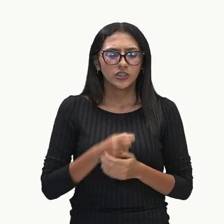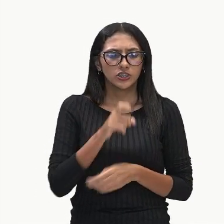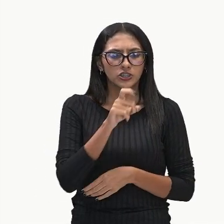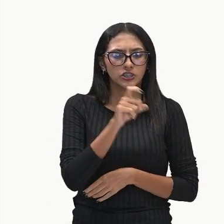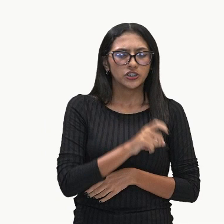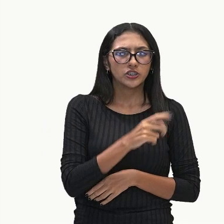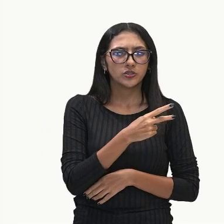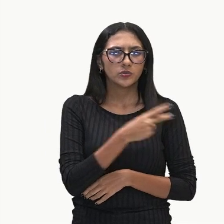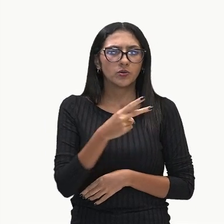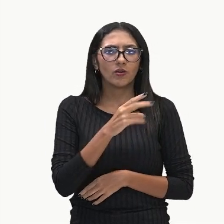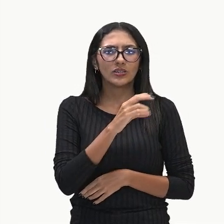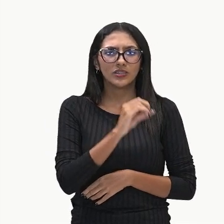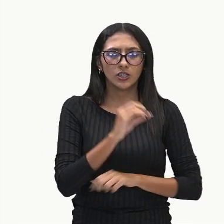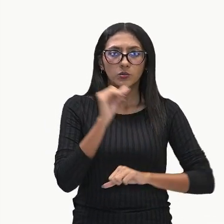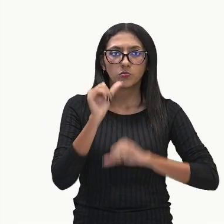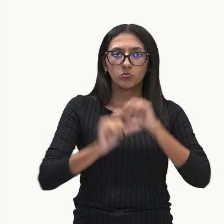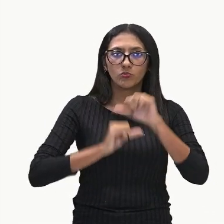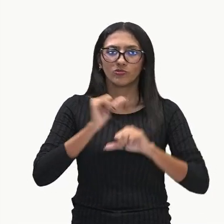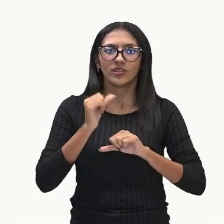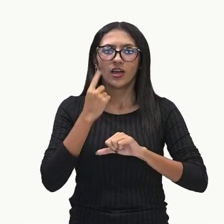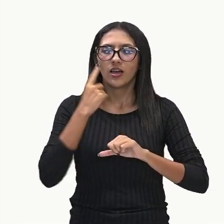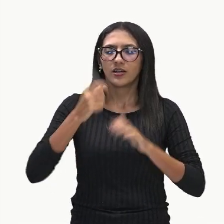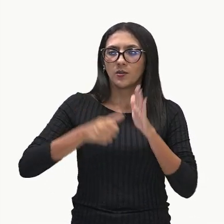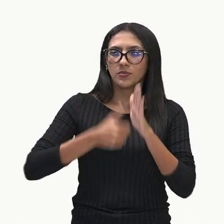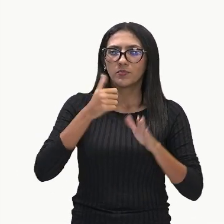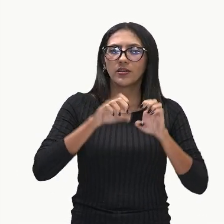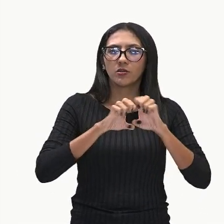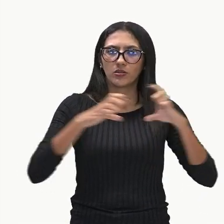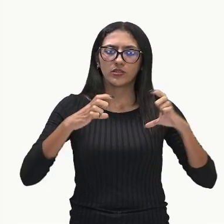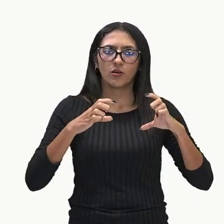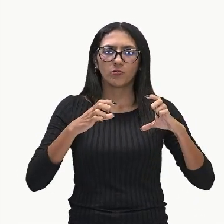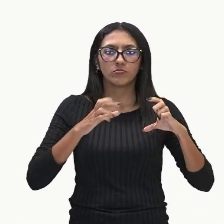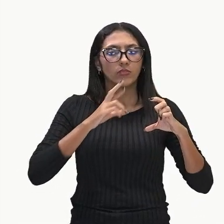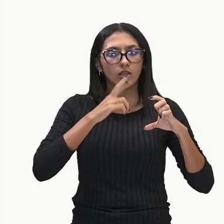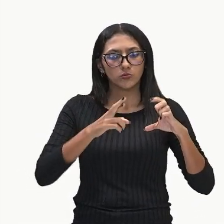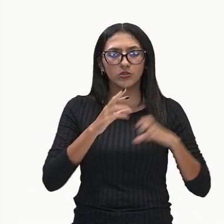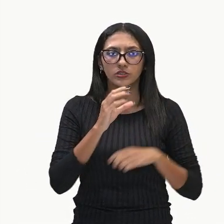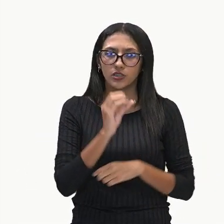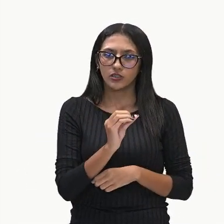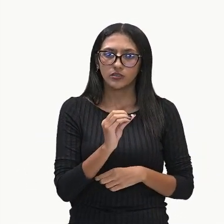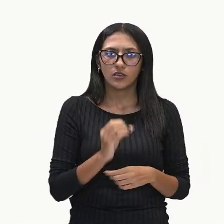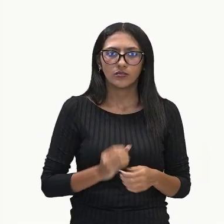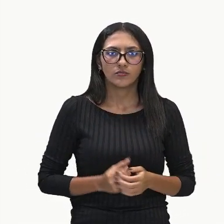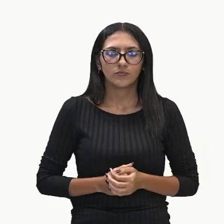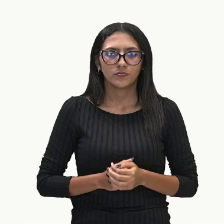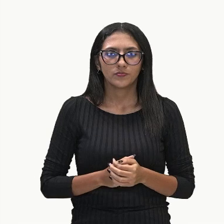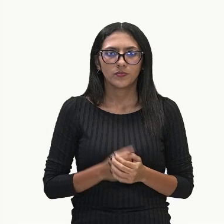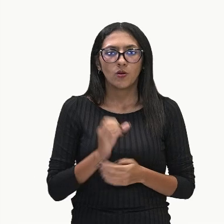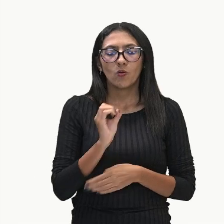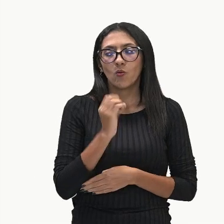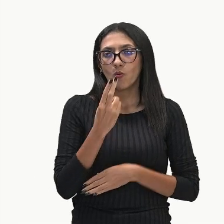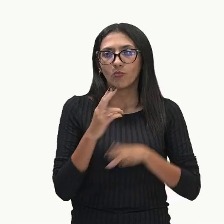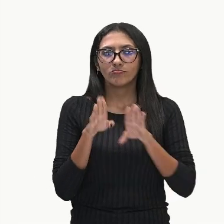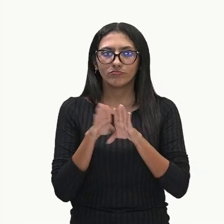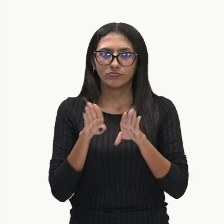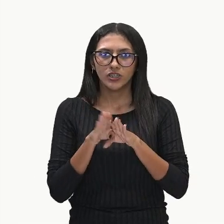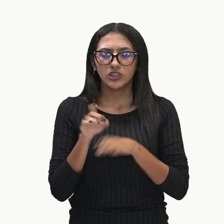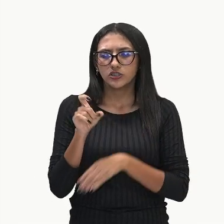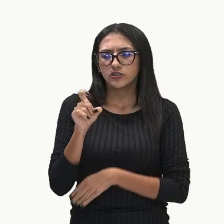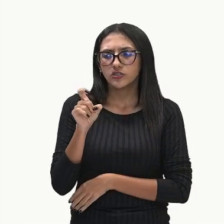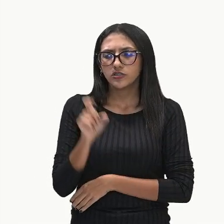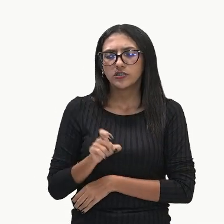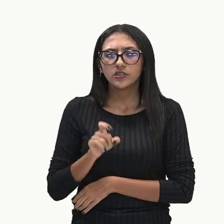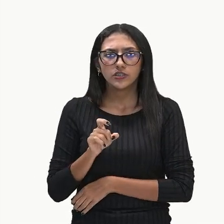aqui na equação incompleta, o resultado vai ser 0. Se você pegar aqui, ó, x igual